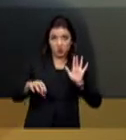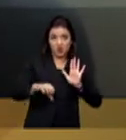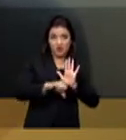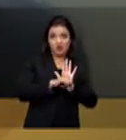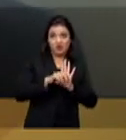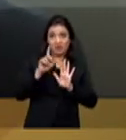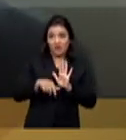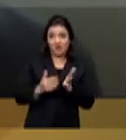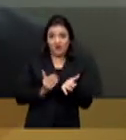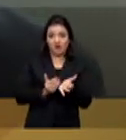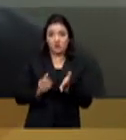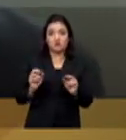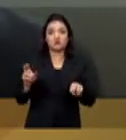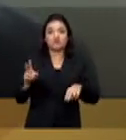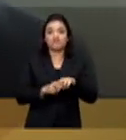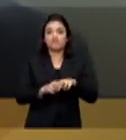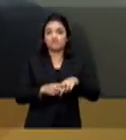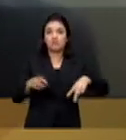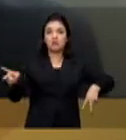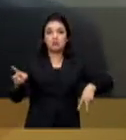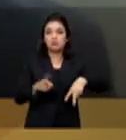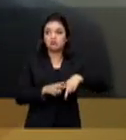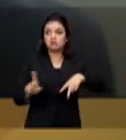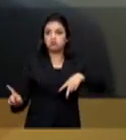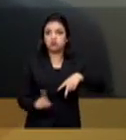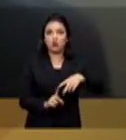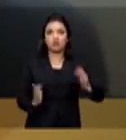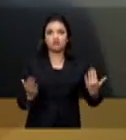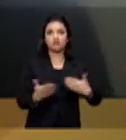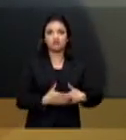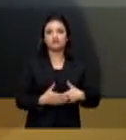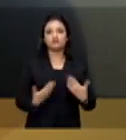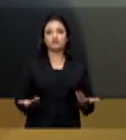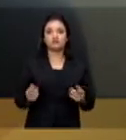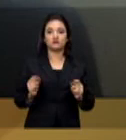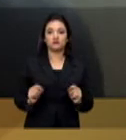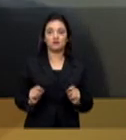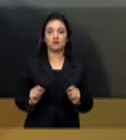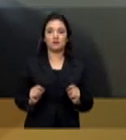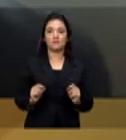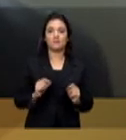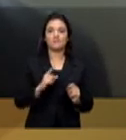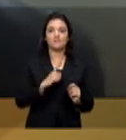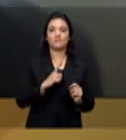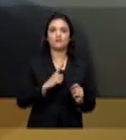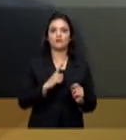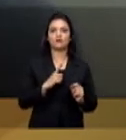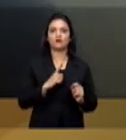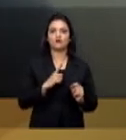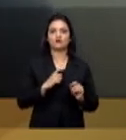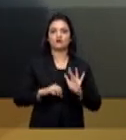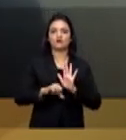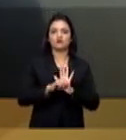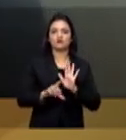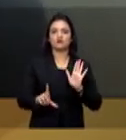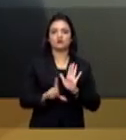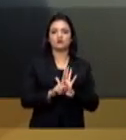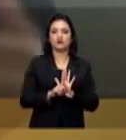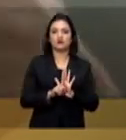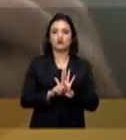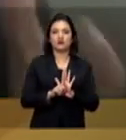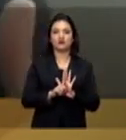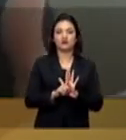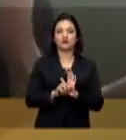um aspecto que é o fato de que o delito, com previsão na Lei 8072, ele também é considerado crime